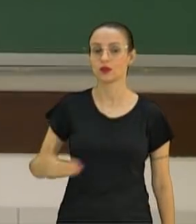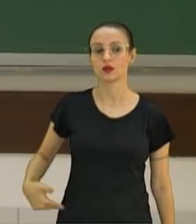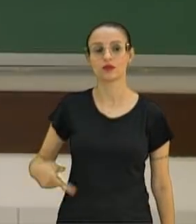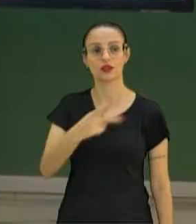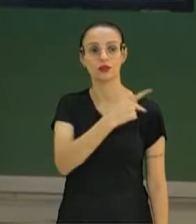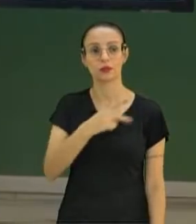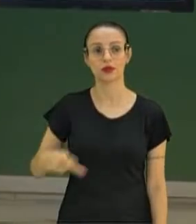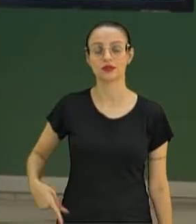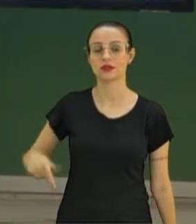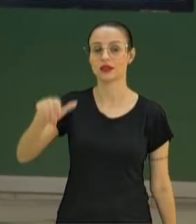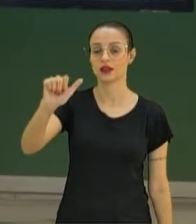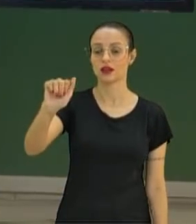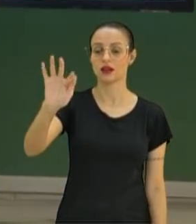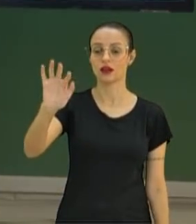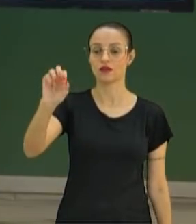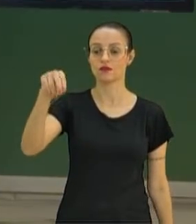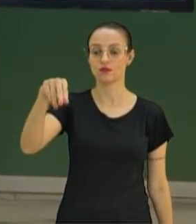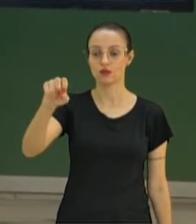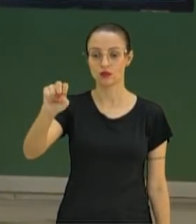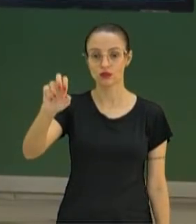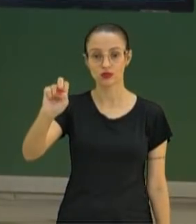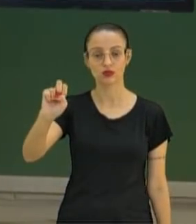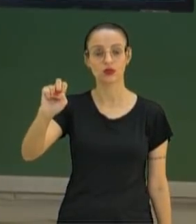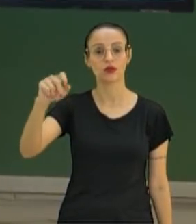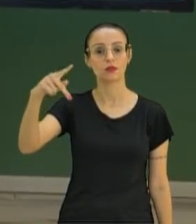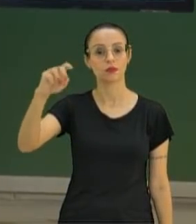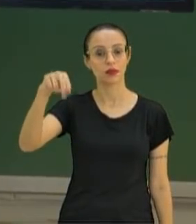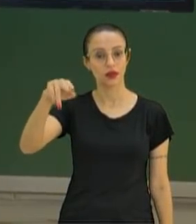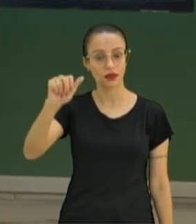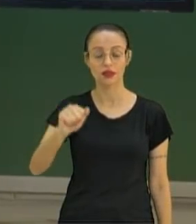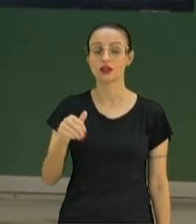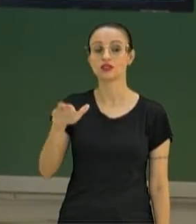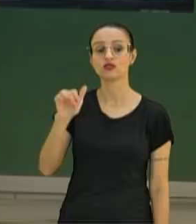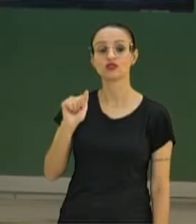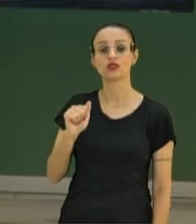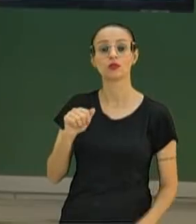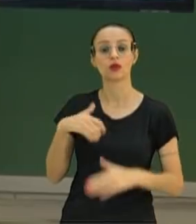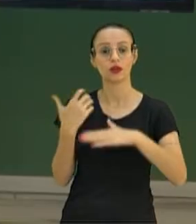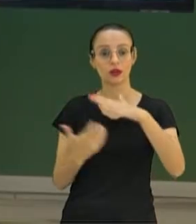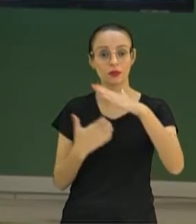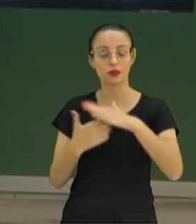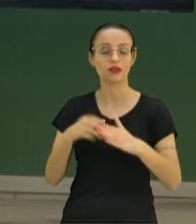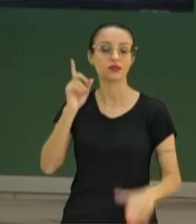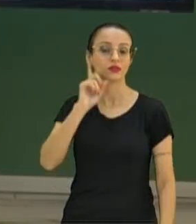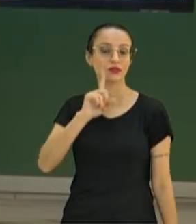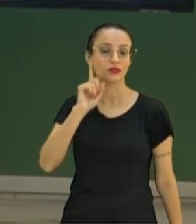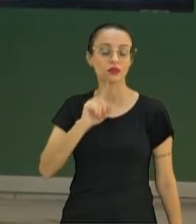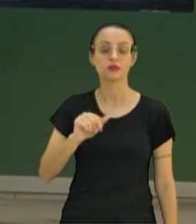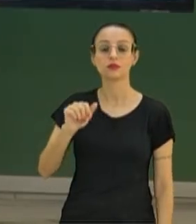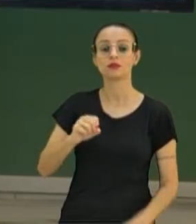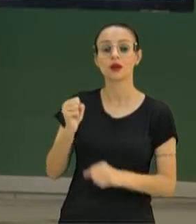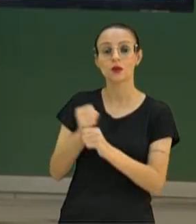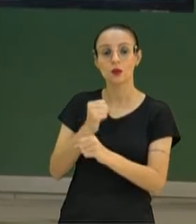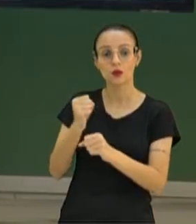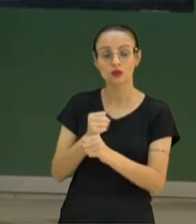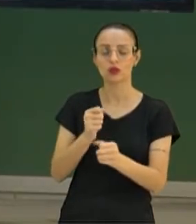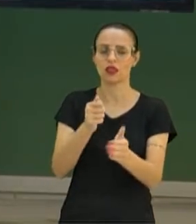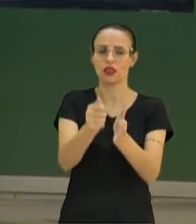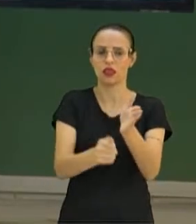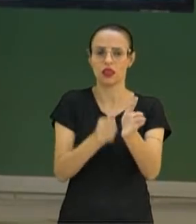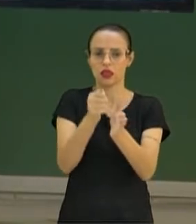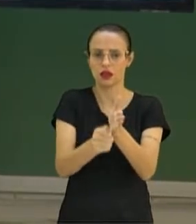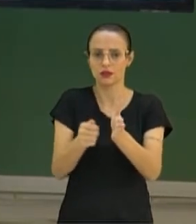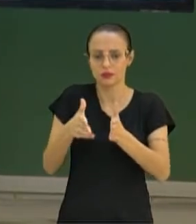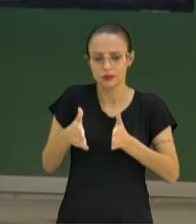presidente Afonso Pena, na época, contratou uma empresa norte-americana para construir uma estrada de ferro que passava